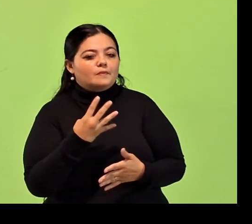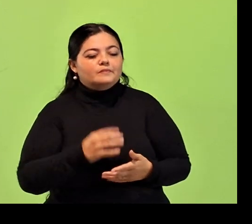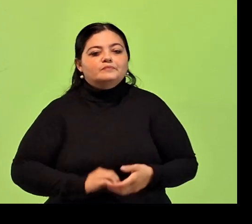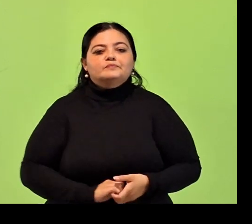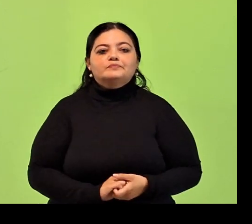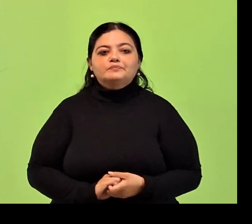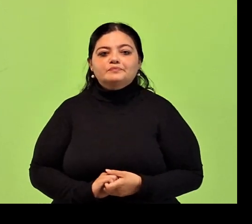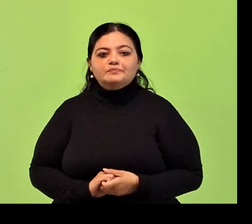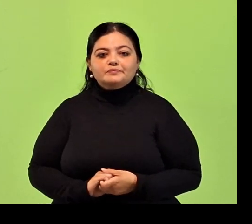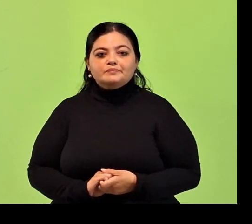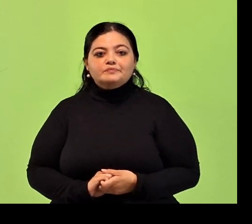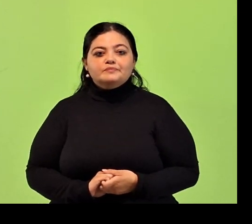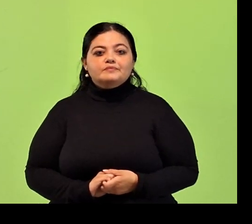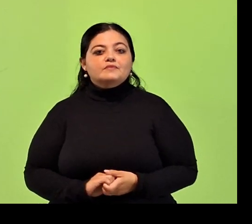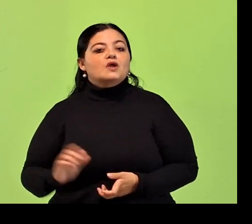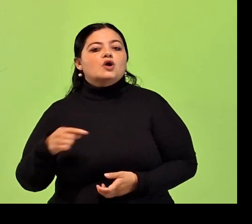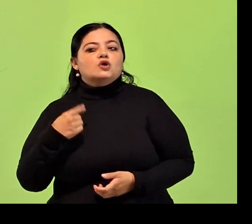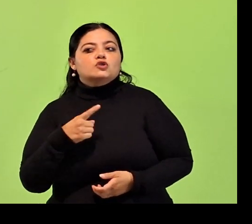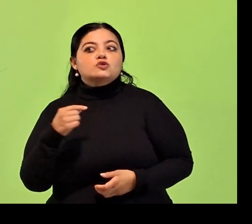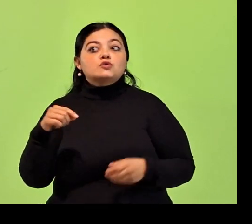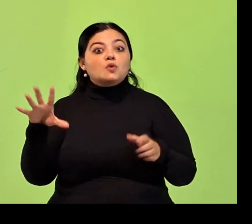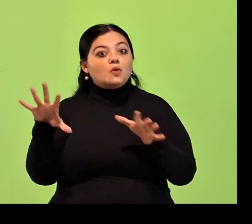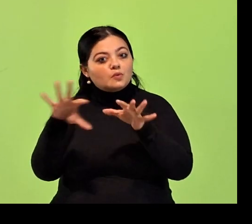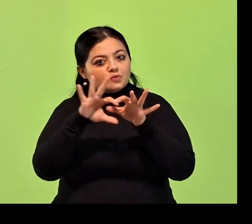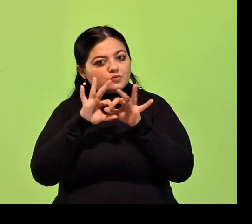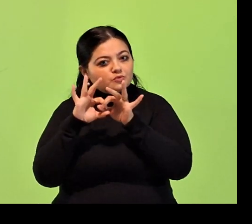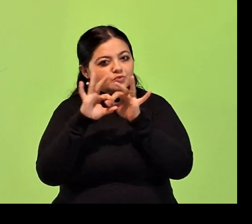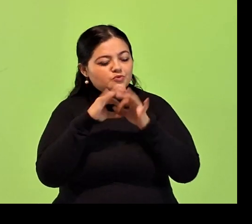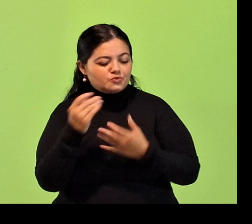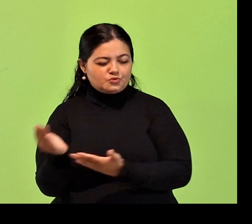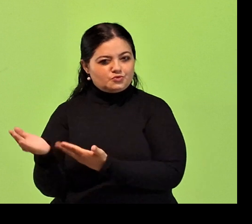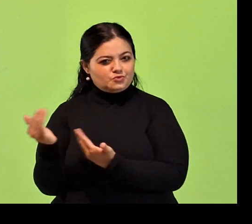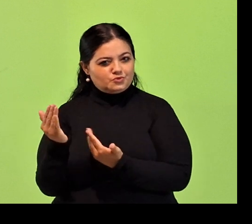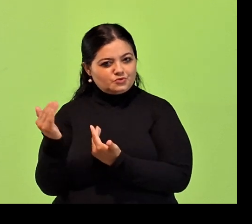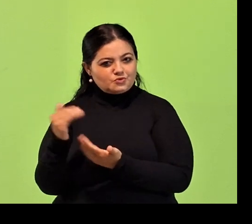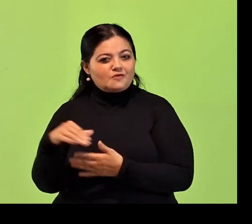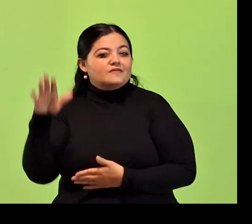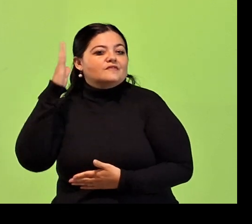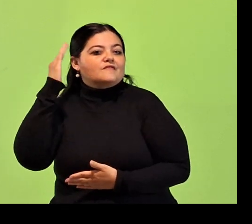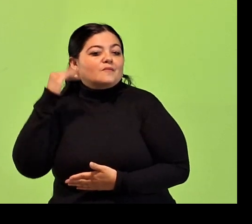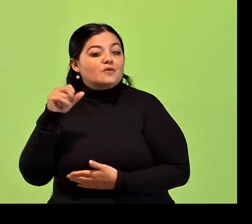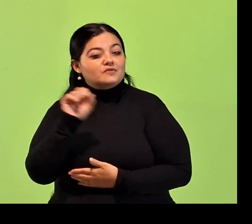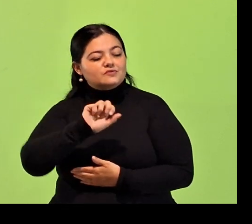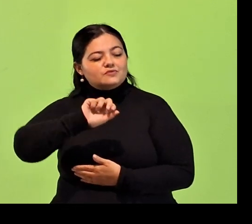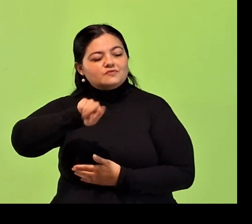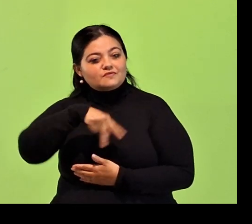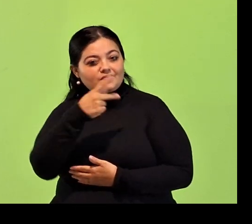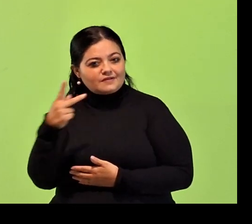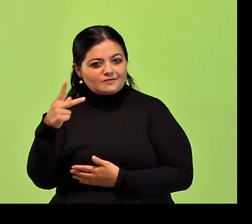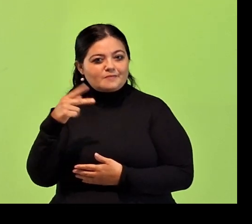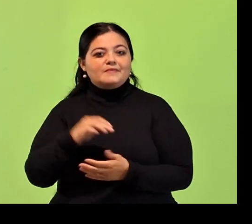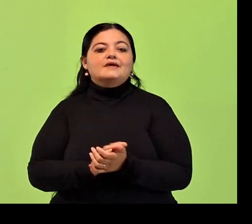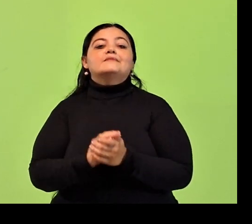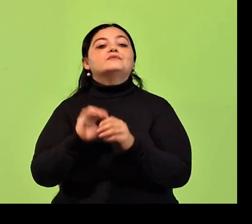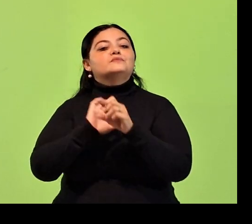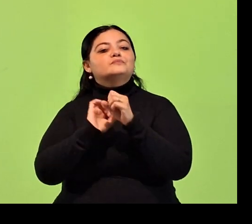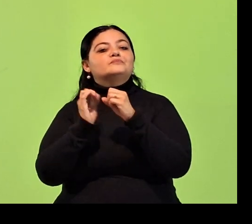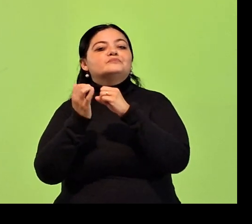Abantesma. Somos um coletivo de jovens artistas e pesquisadores formado no Vale do Paraíba Paulista durante a